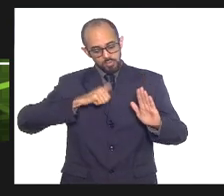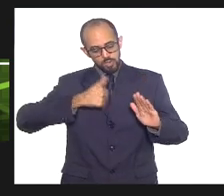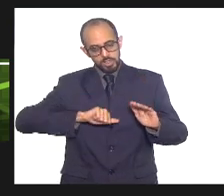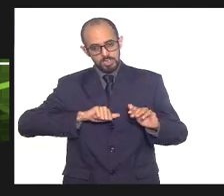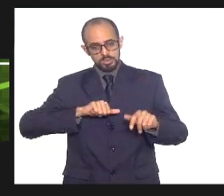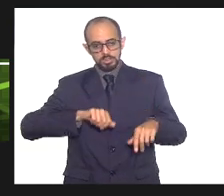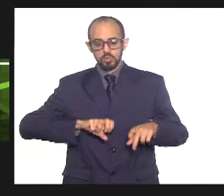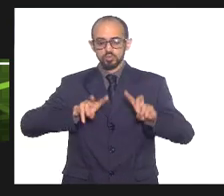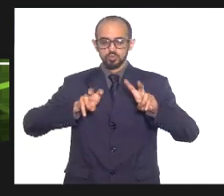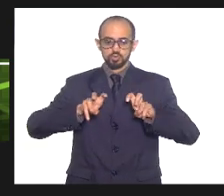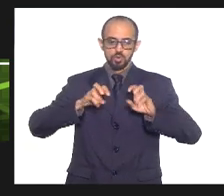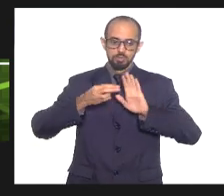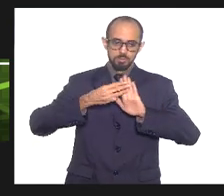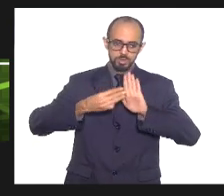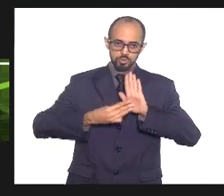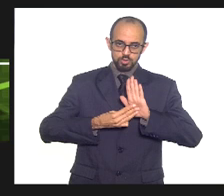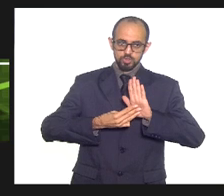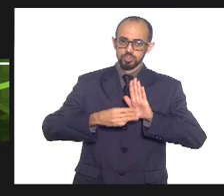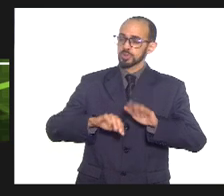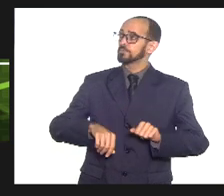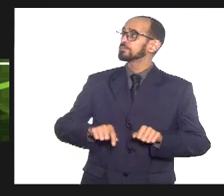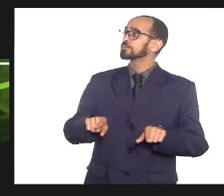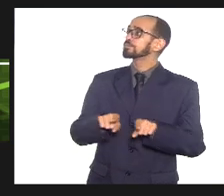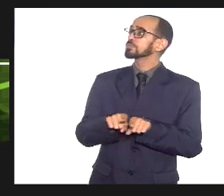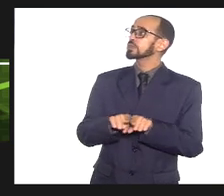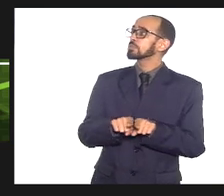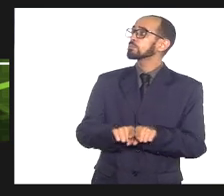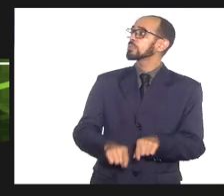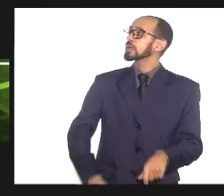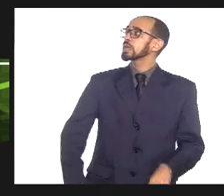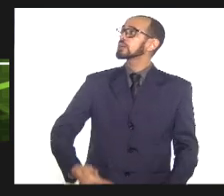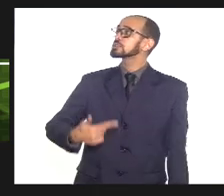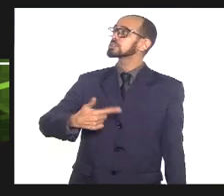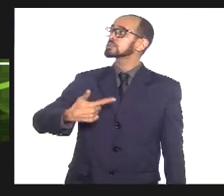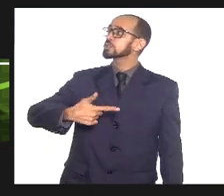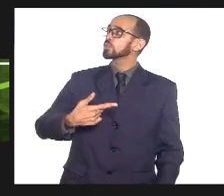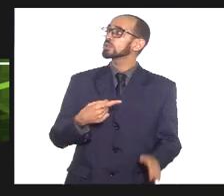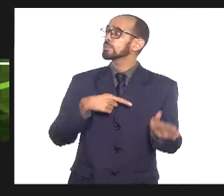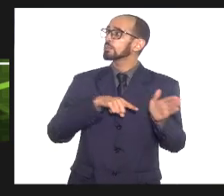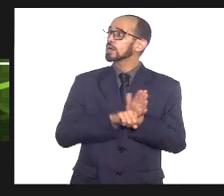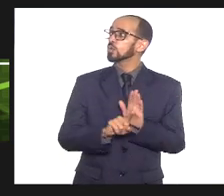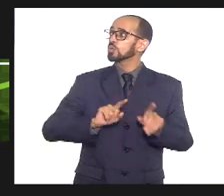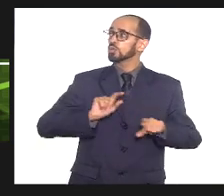essas metodologias. E a segunda pergunta